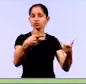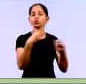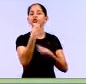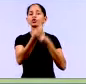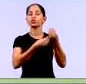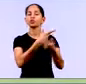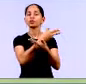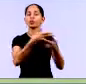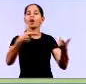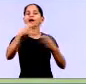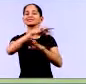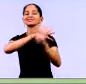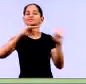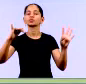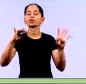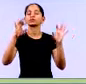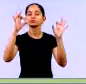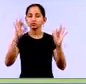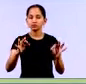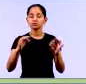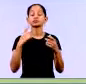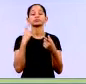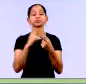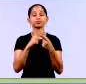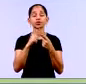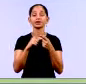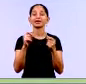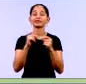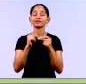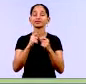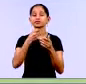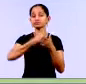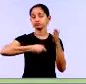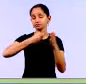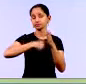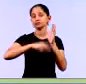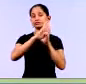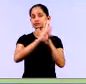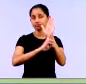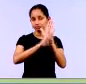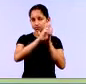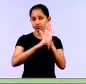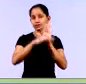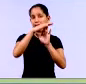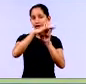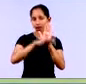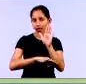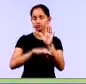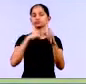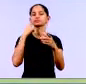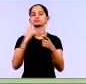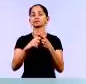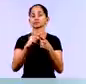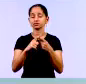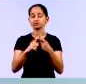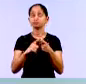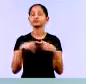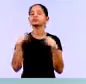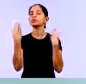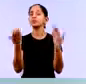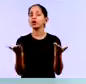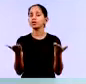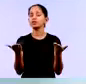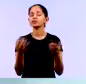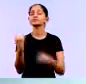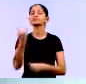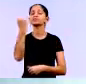Quais são esses quadros, professor? Por que é que nós vamos estabelecer, qual é a importância desse orçamento de matérias-primas? Né? Qual é a importância, a